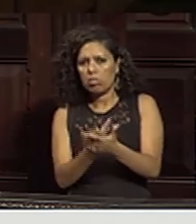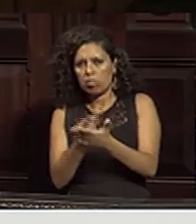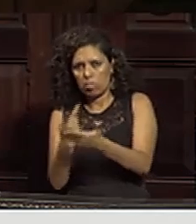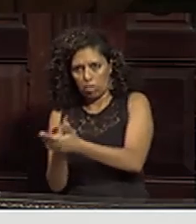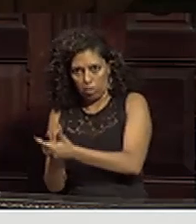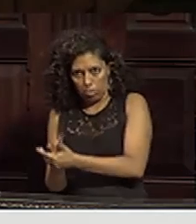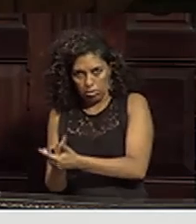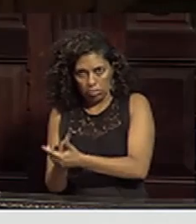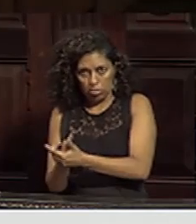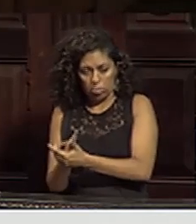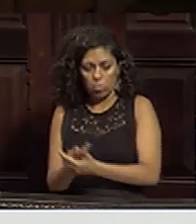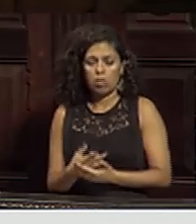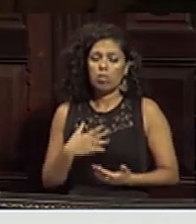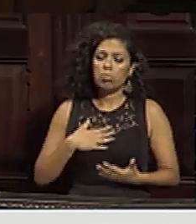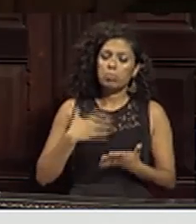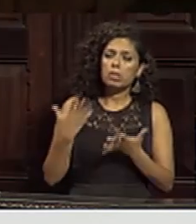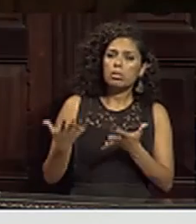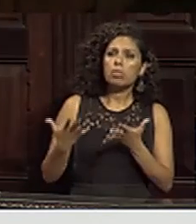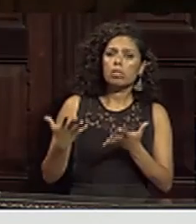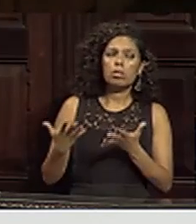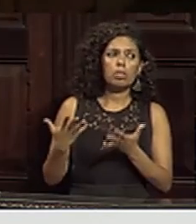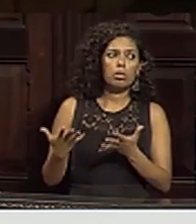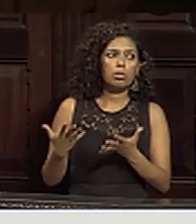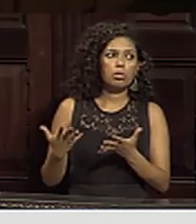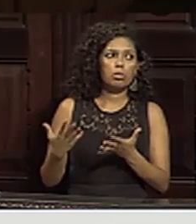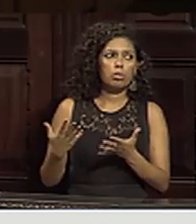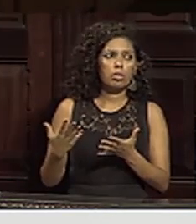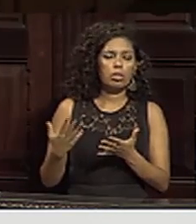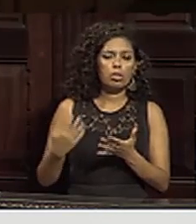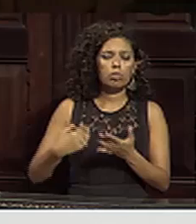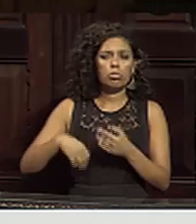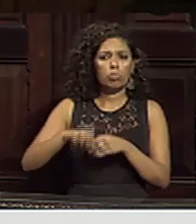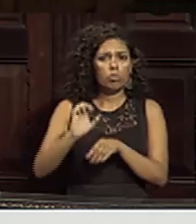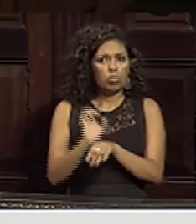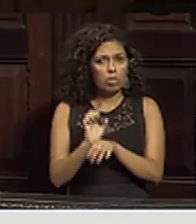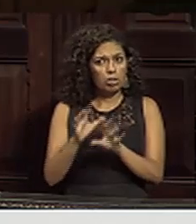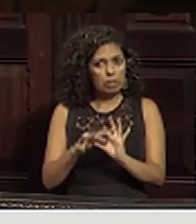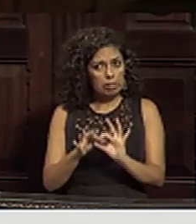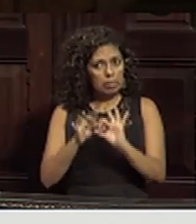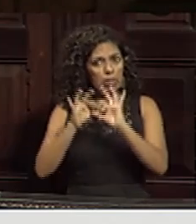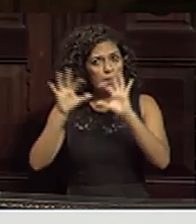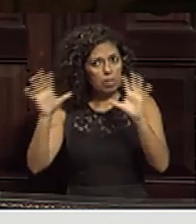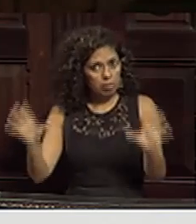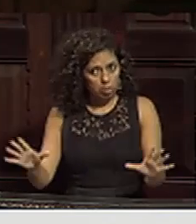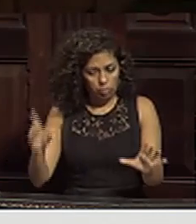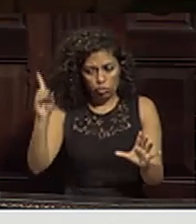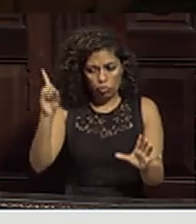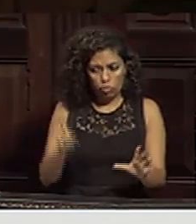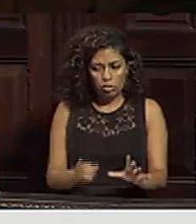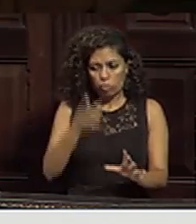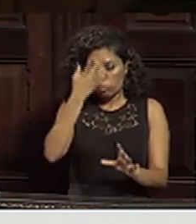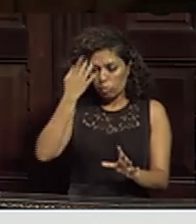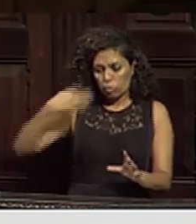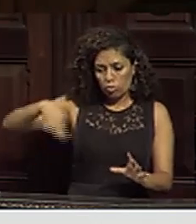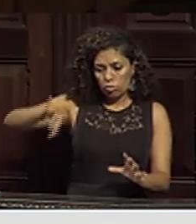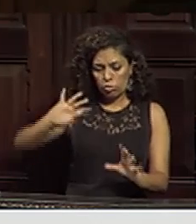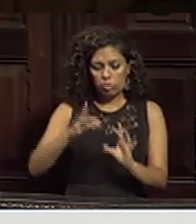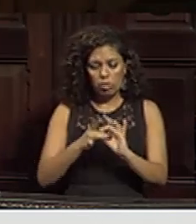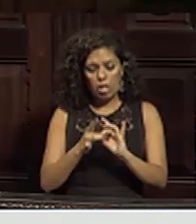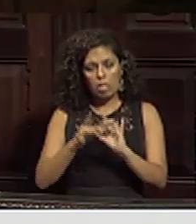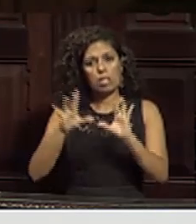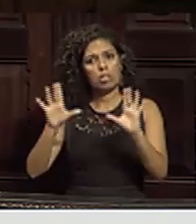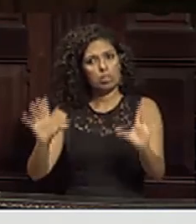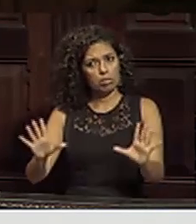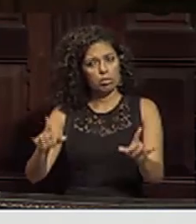Eu quero um Estado democrático de direito e